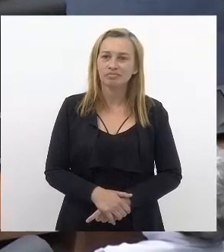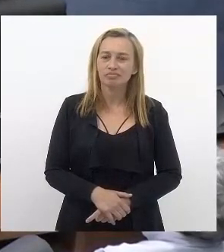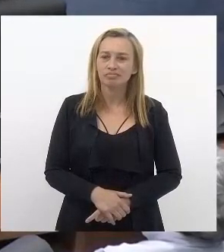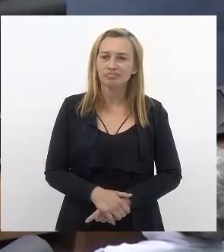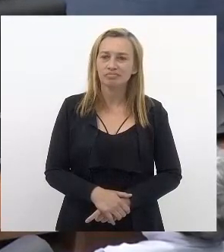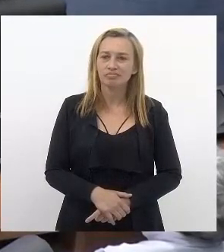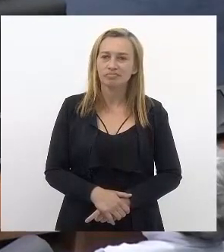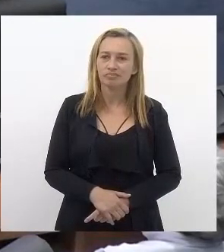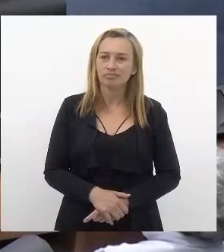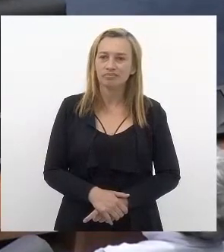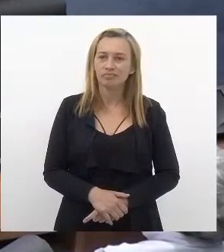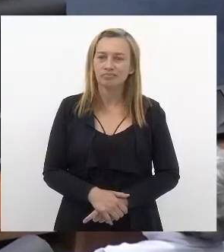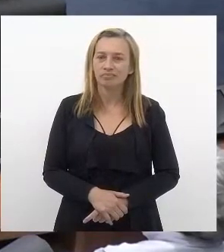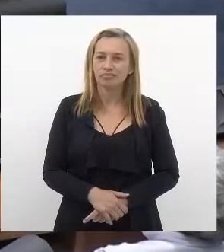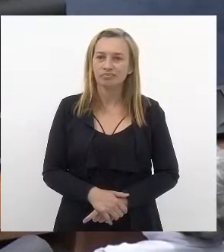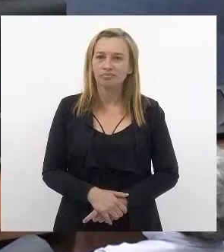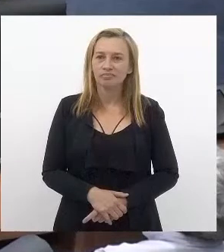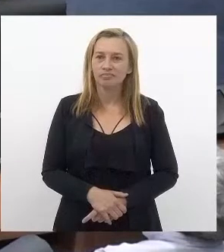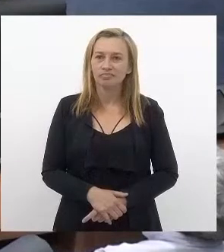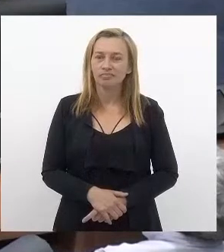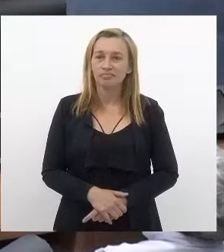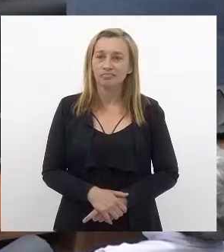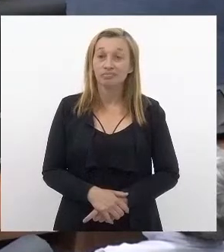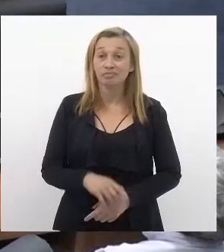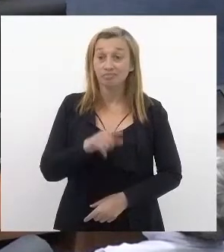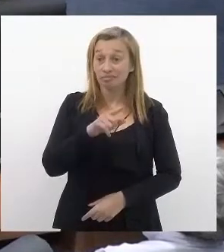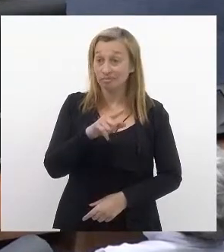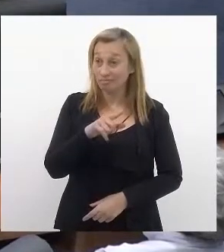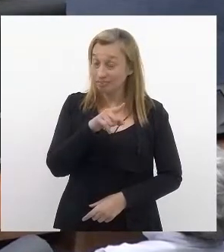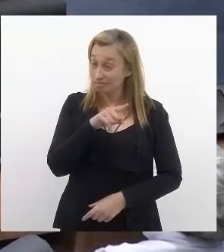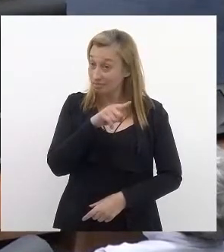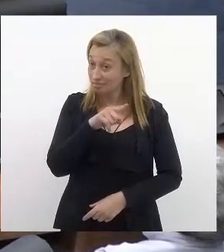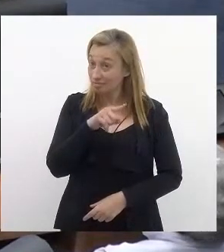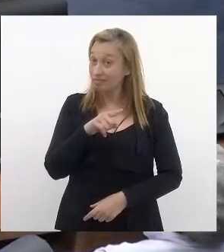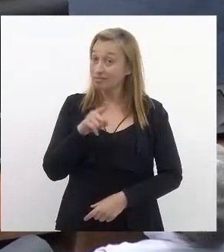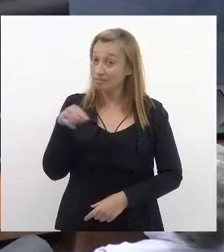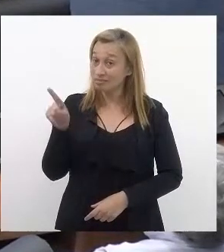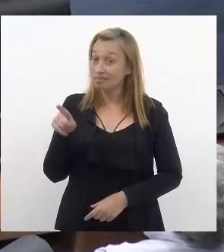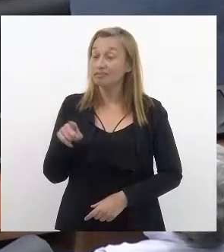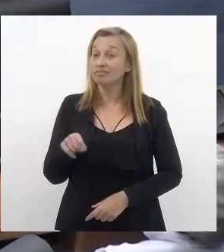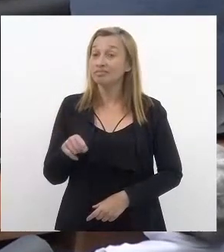O Roger provavelmente vai se candidatar, já quis ir para o